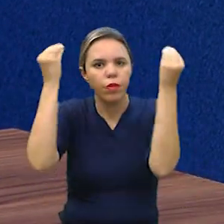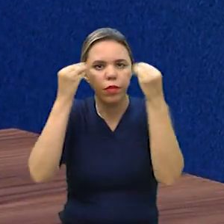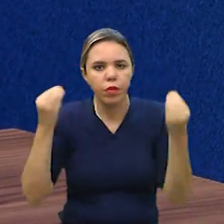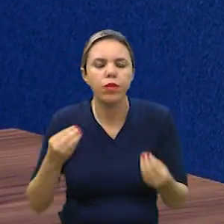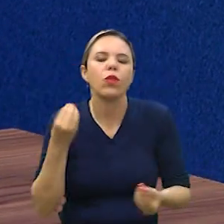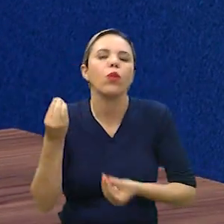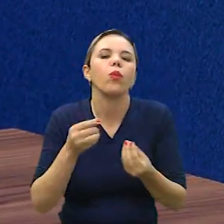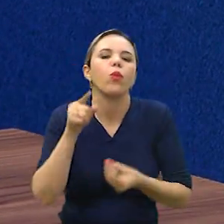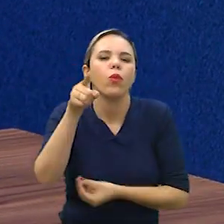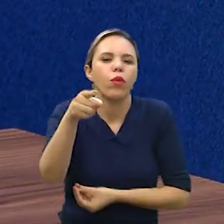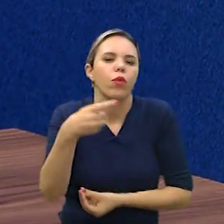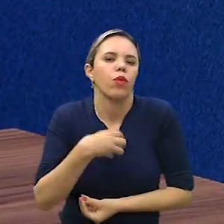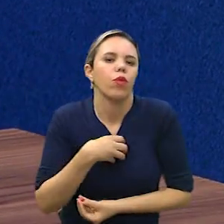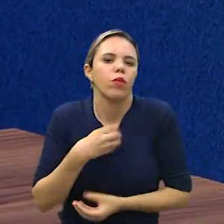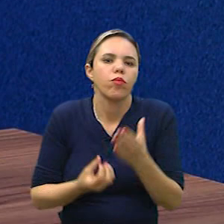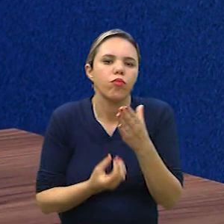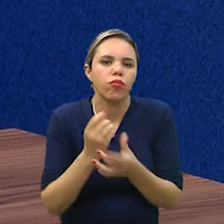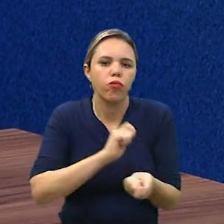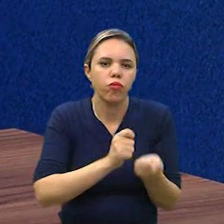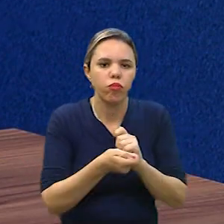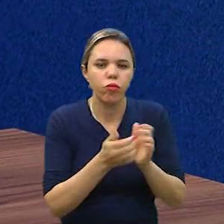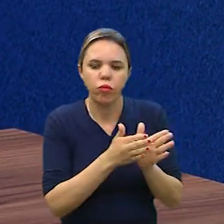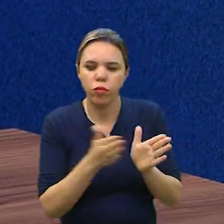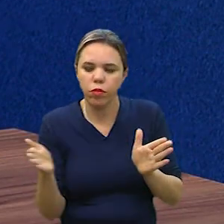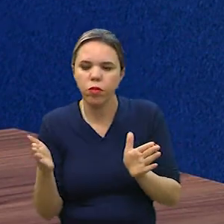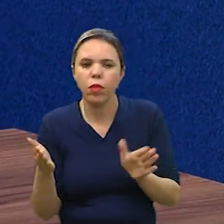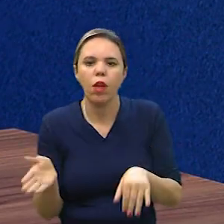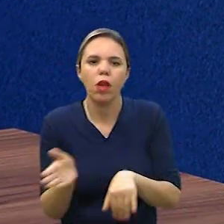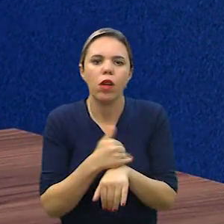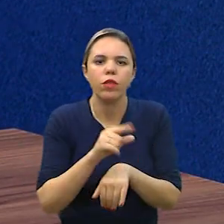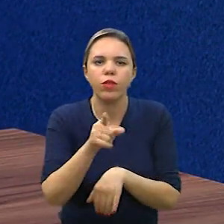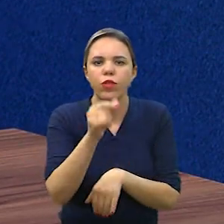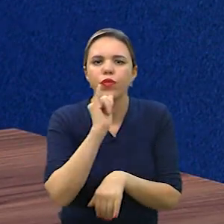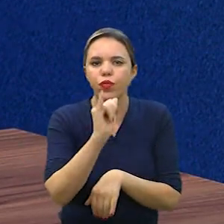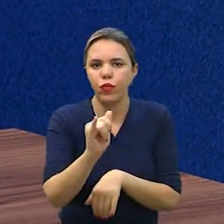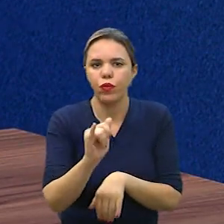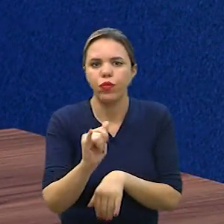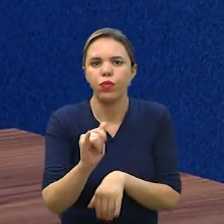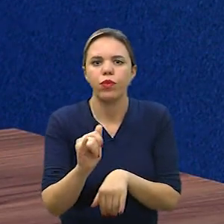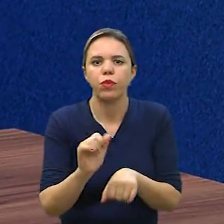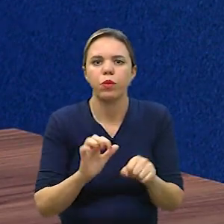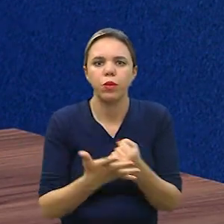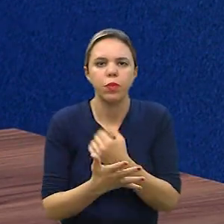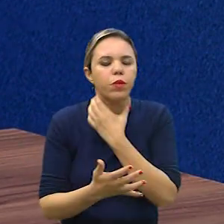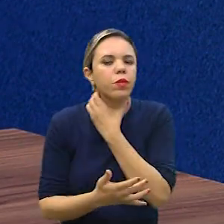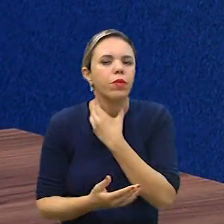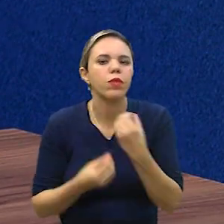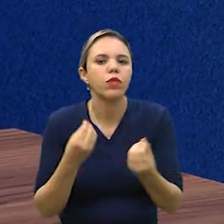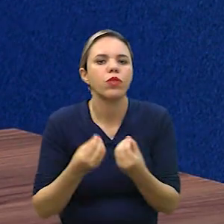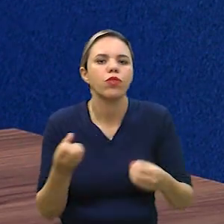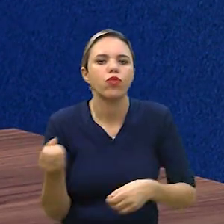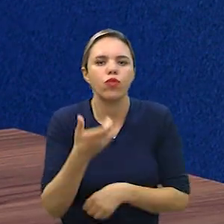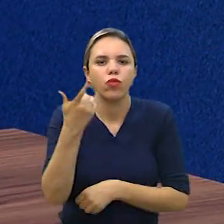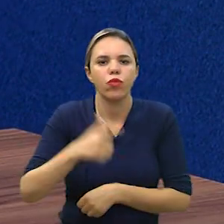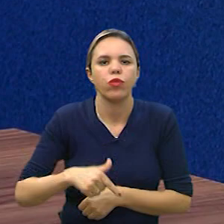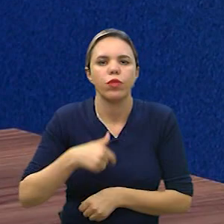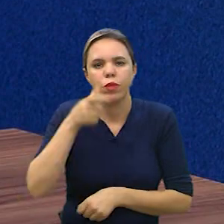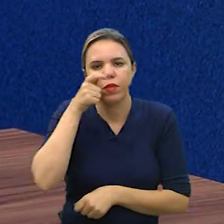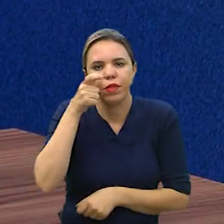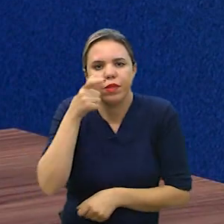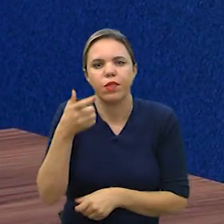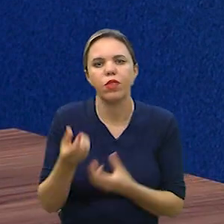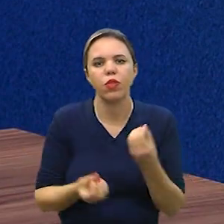beleza. Como você se reinventou nesse período, mas antes de você falar especificamente da pandemia, conta novamente para o